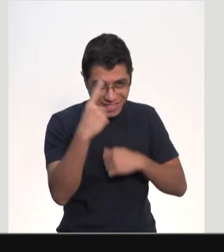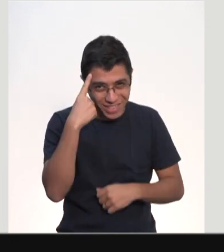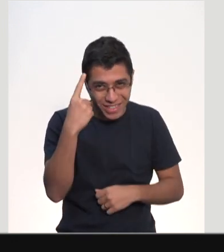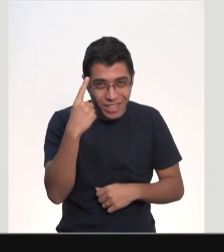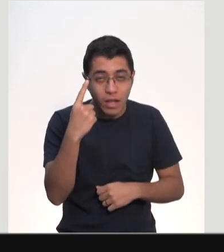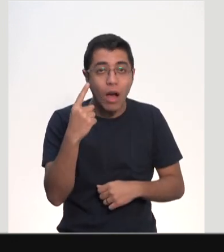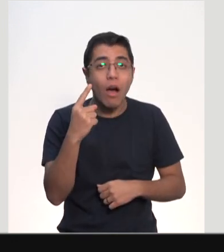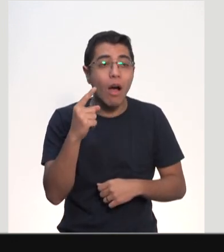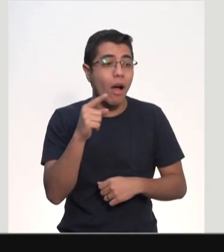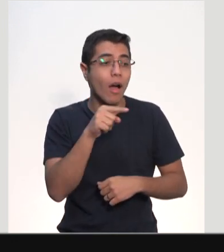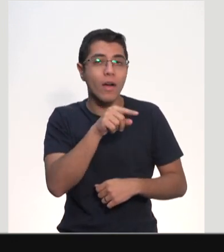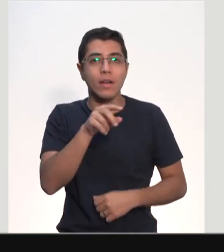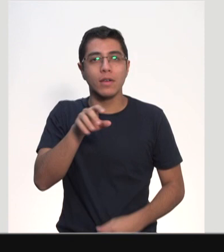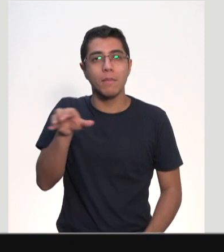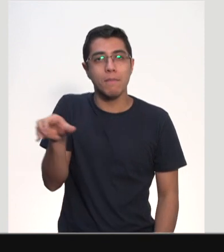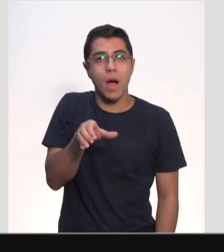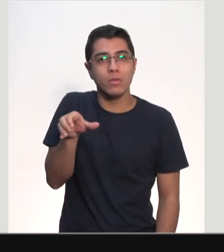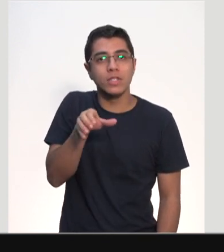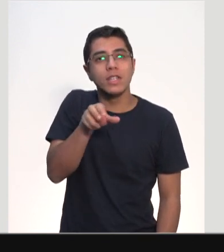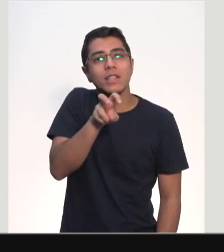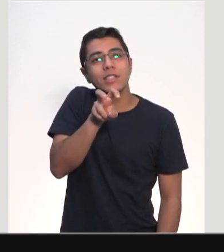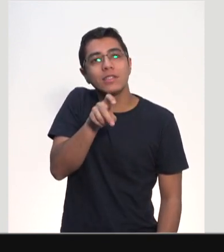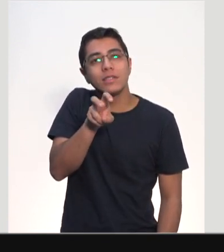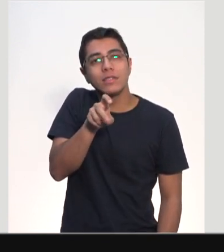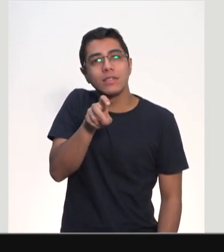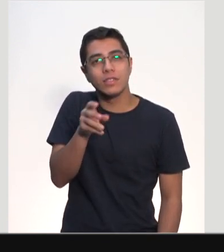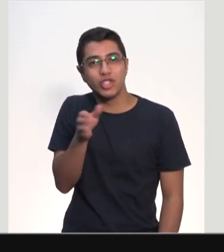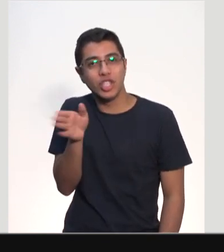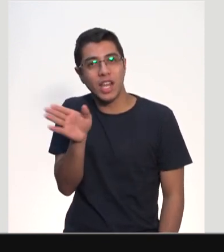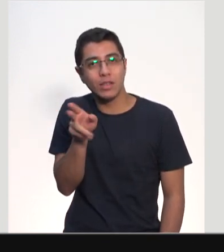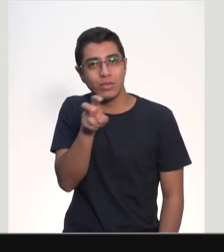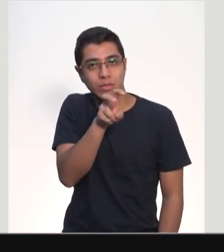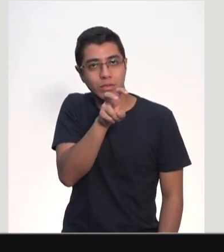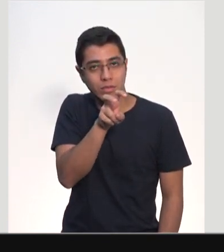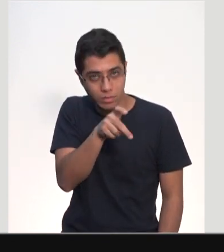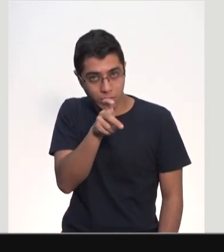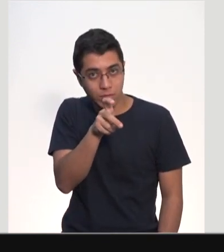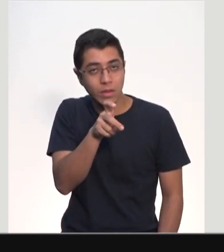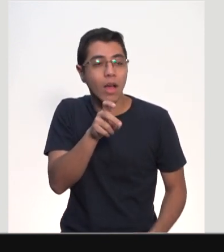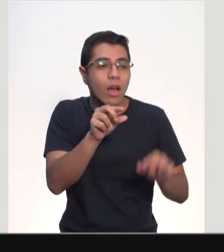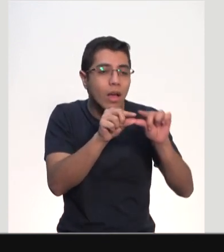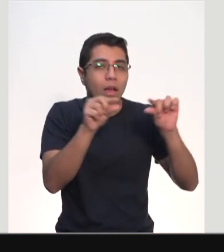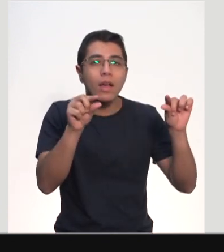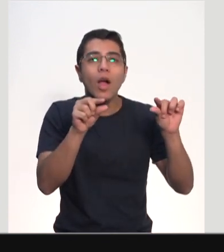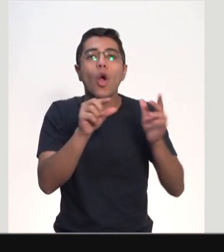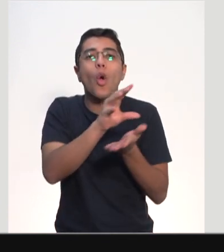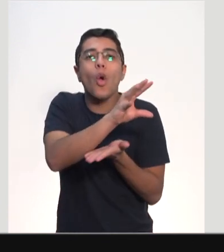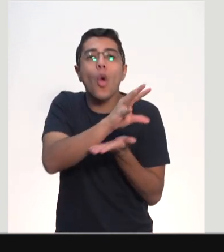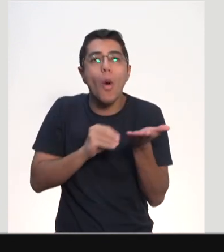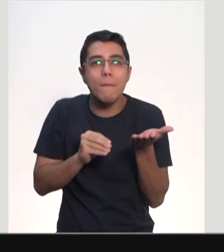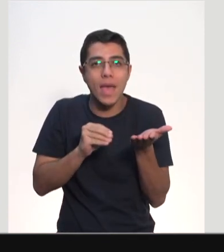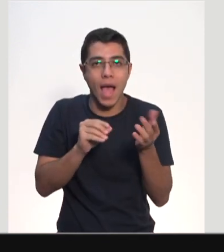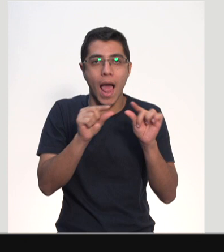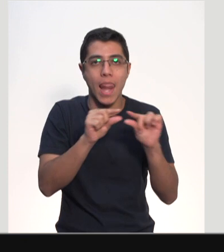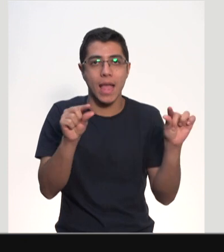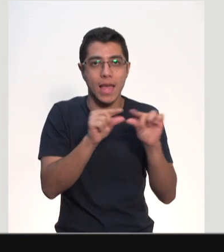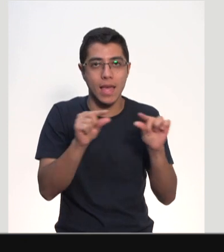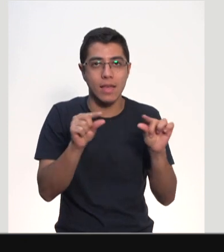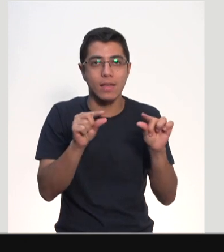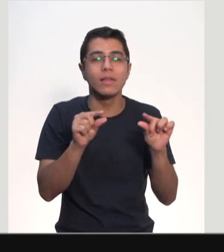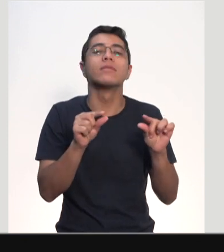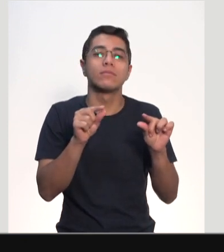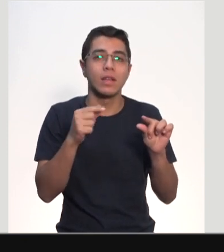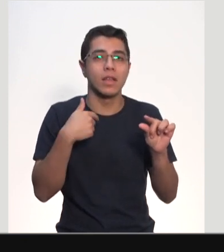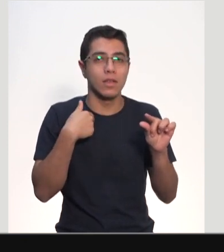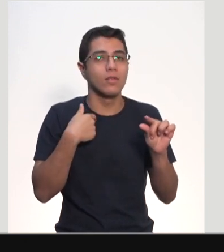direito, ele vai aparecer copiar link. Eu vou colocar aqui copiar link. Aqui eu cliquei com o